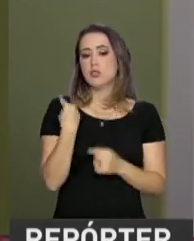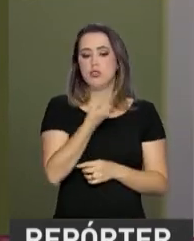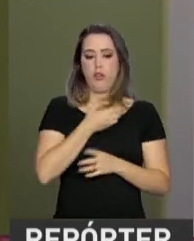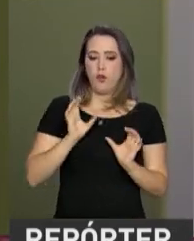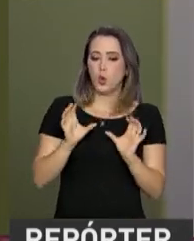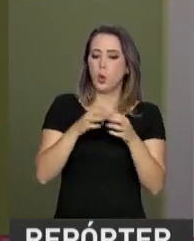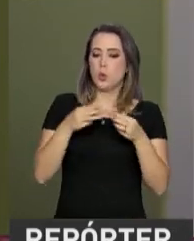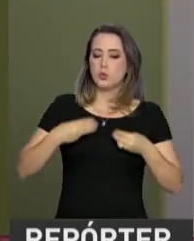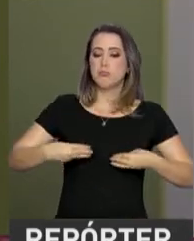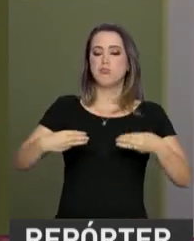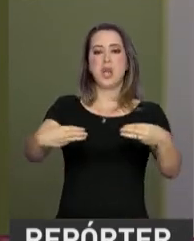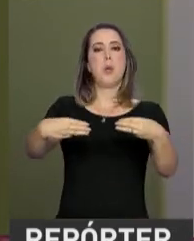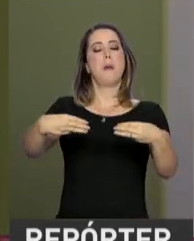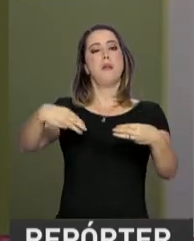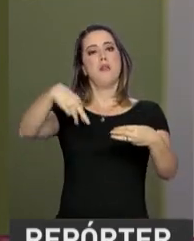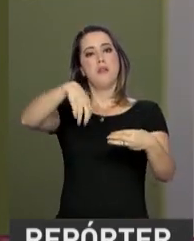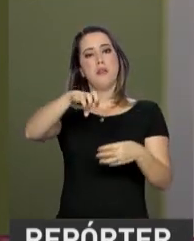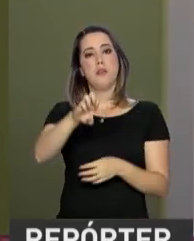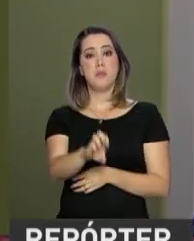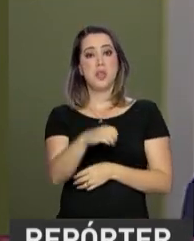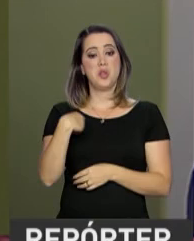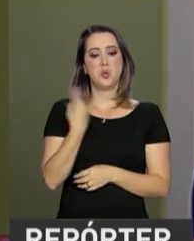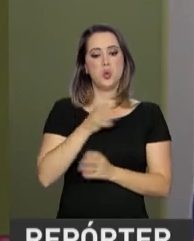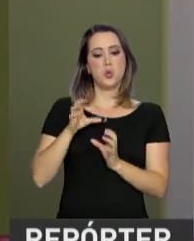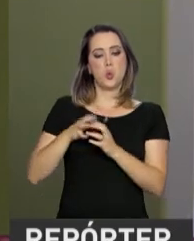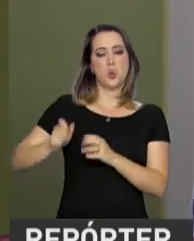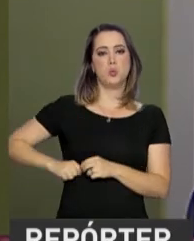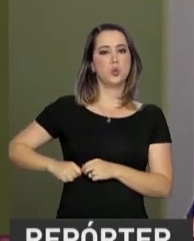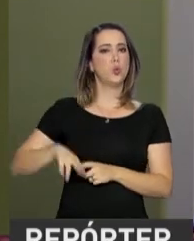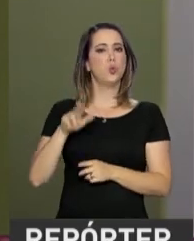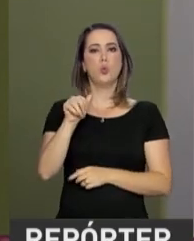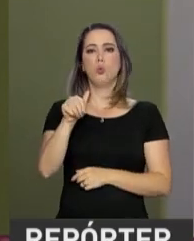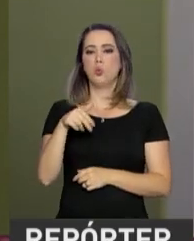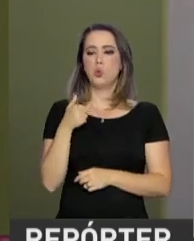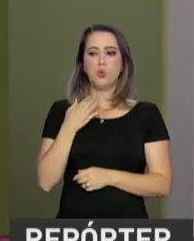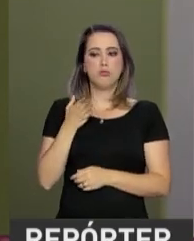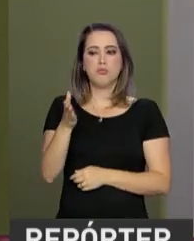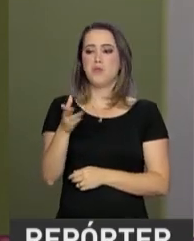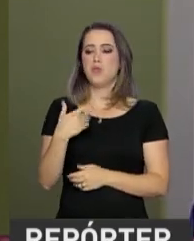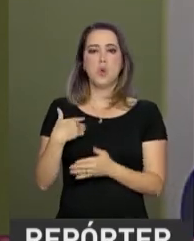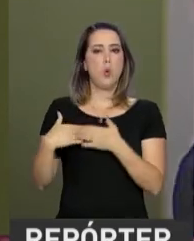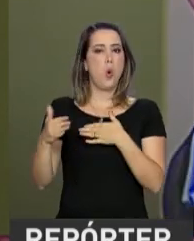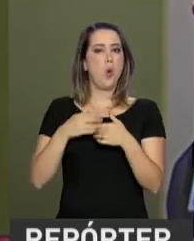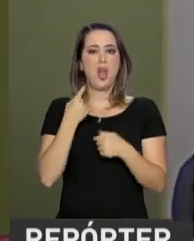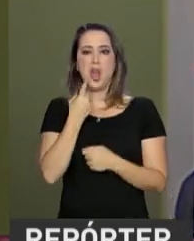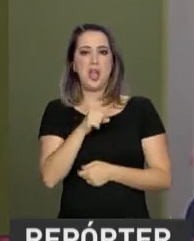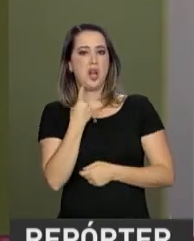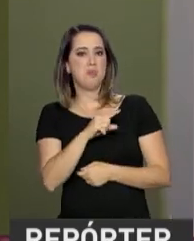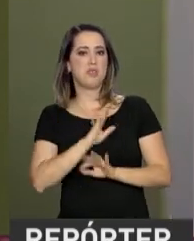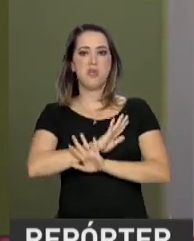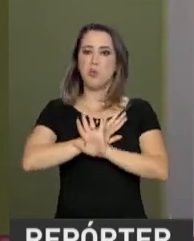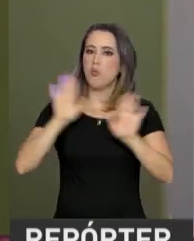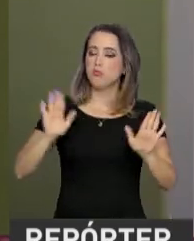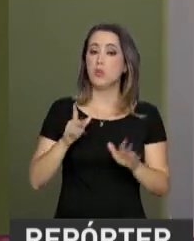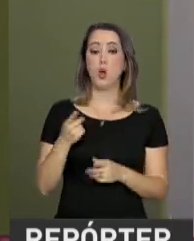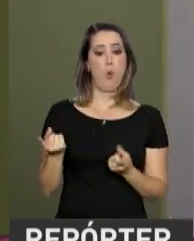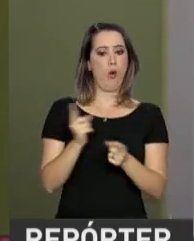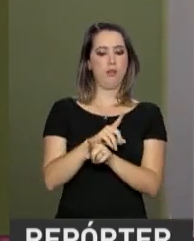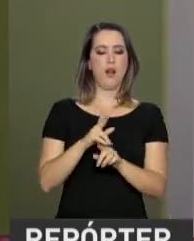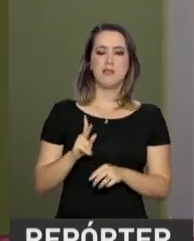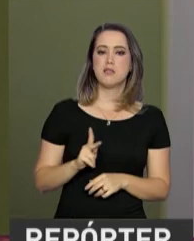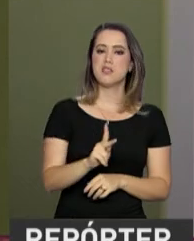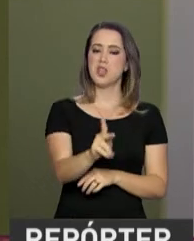Itamaraty e aos nossos diplomatas. Não houve uma ocasião sequer que eu tivesse recebido uma objeção de qualquer natureza. Ao